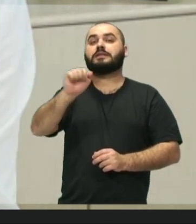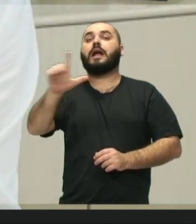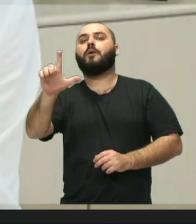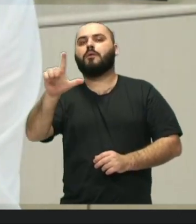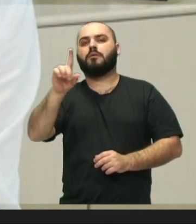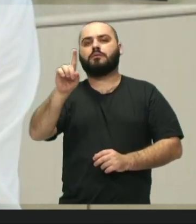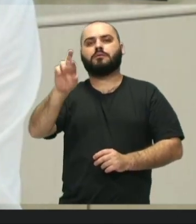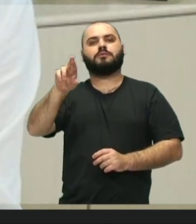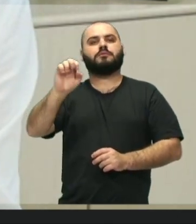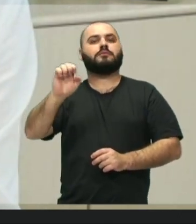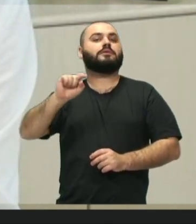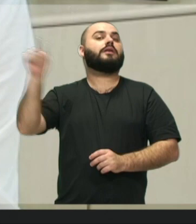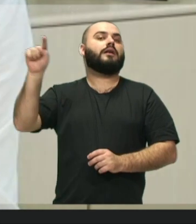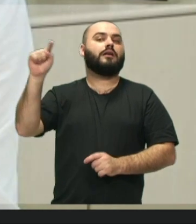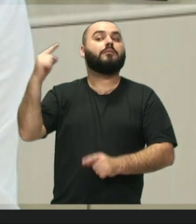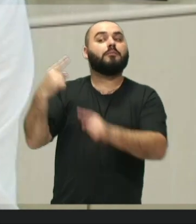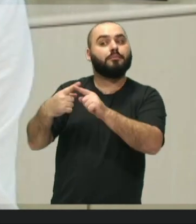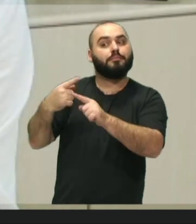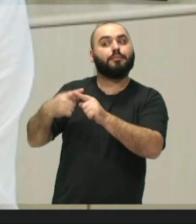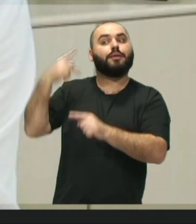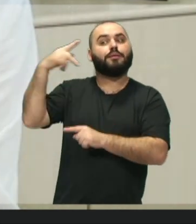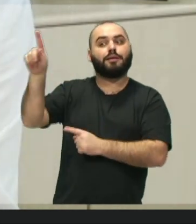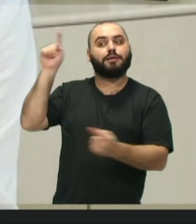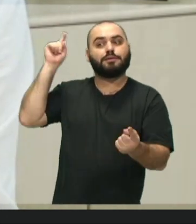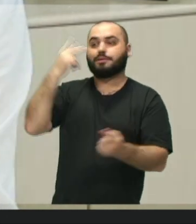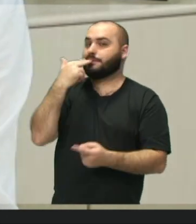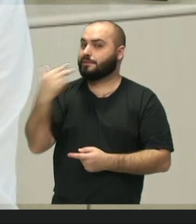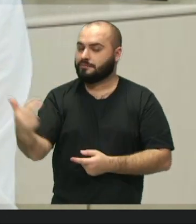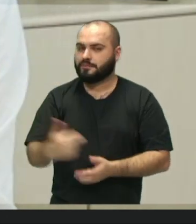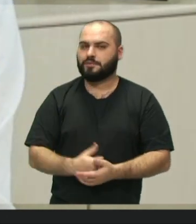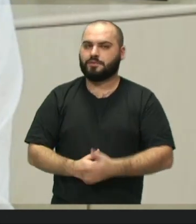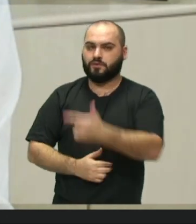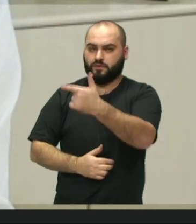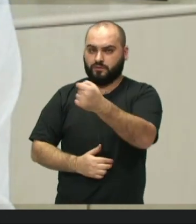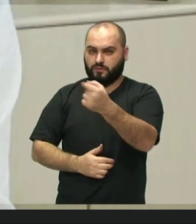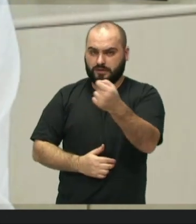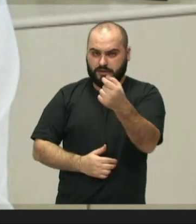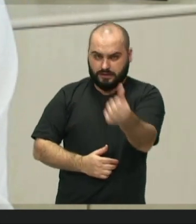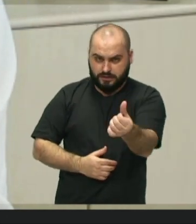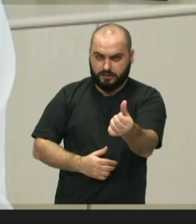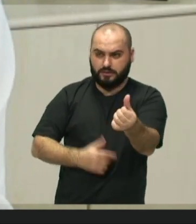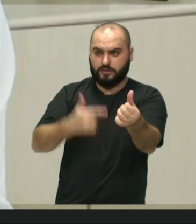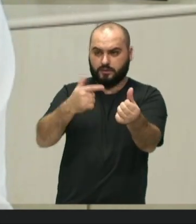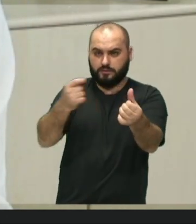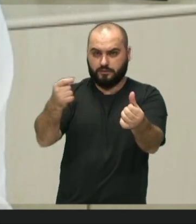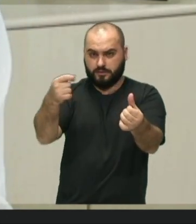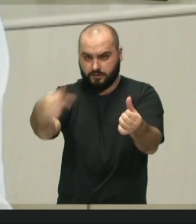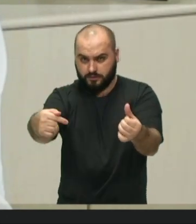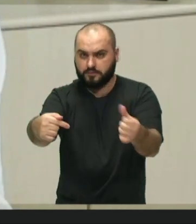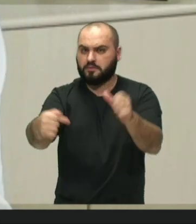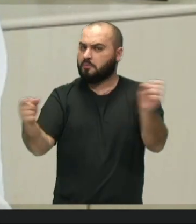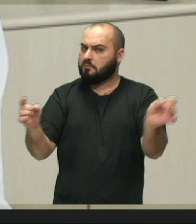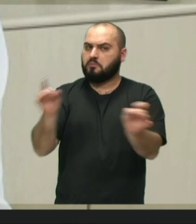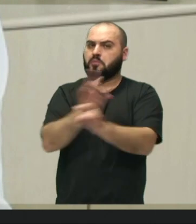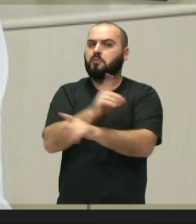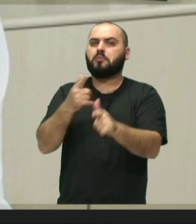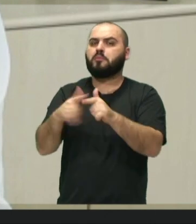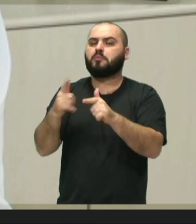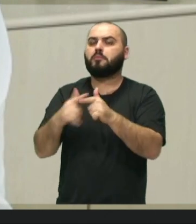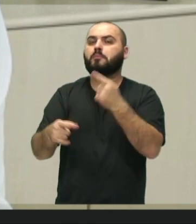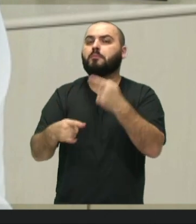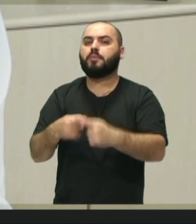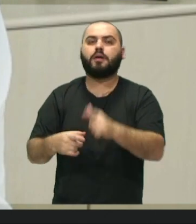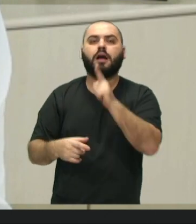era justamente por conta dessa situação. Em 2006, 2007, acabou afligindo aqui o município de Itajaí, quando a água tinha